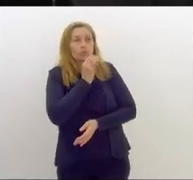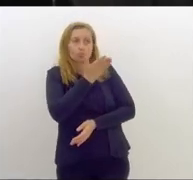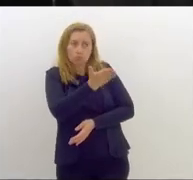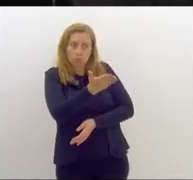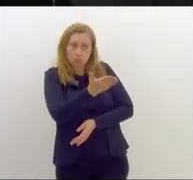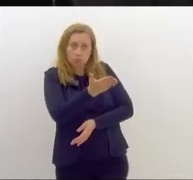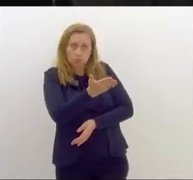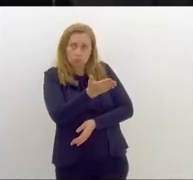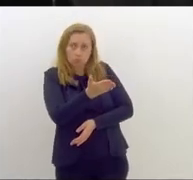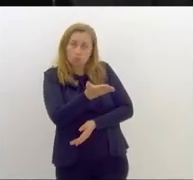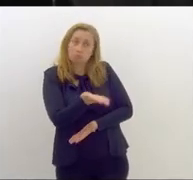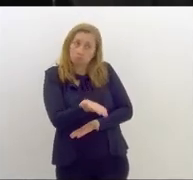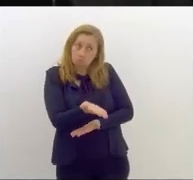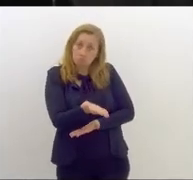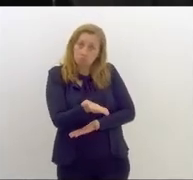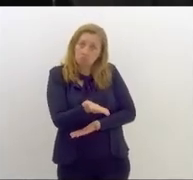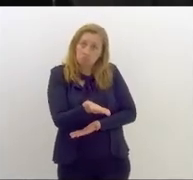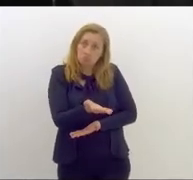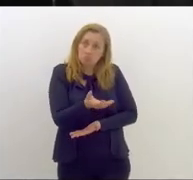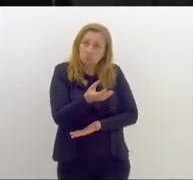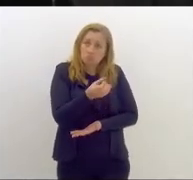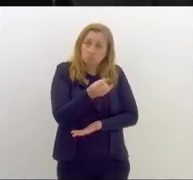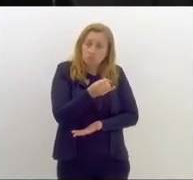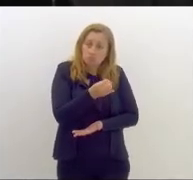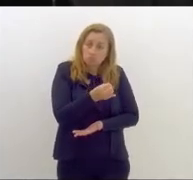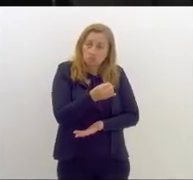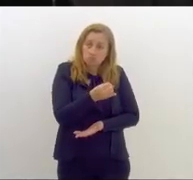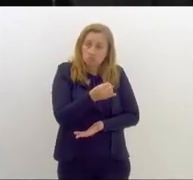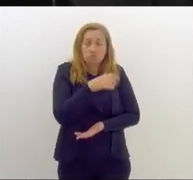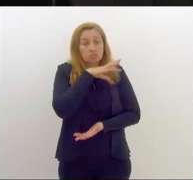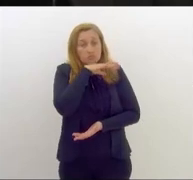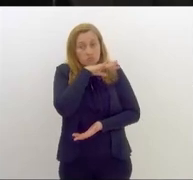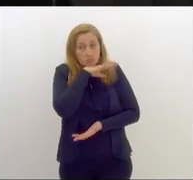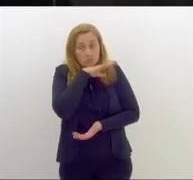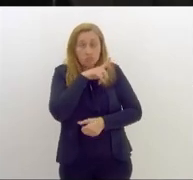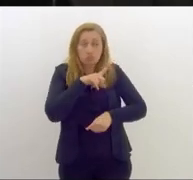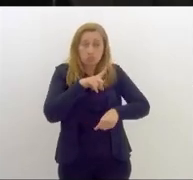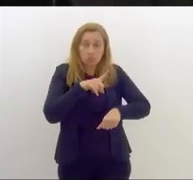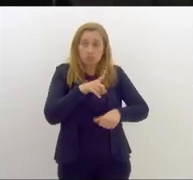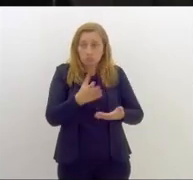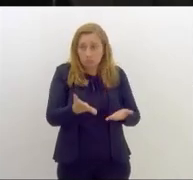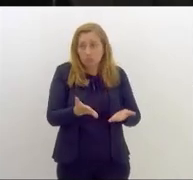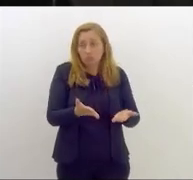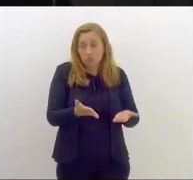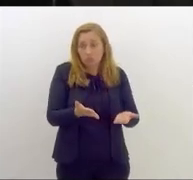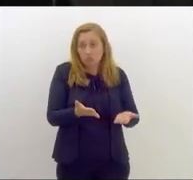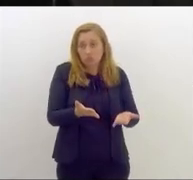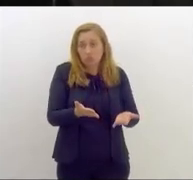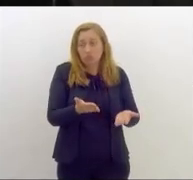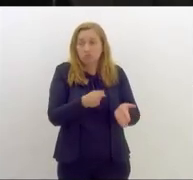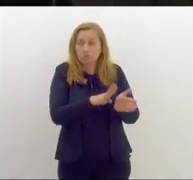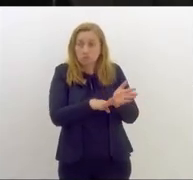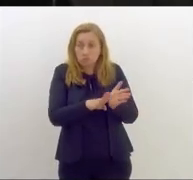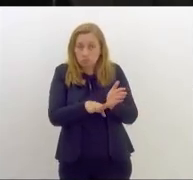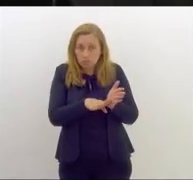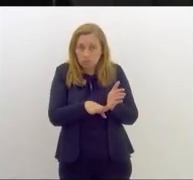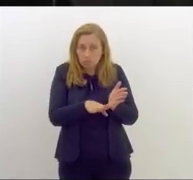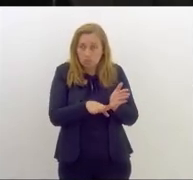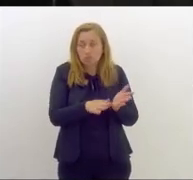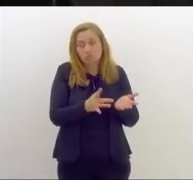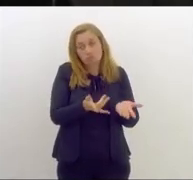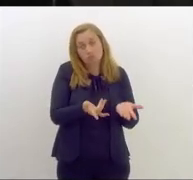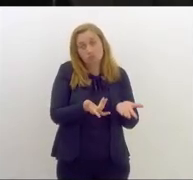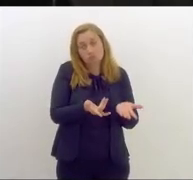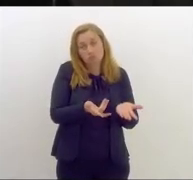se fosse desmantelada na época de vida pode as despesas e as receitas